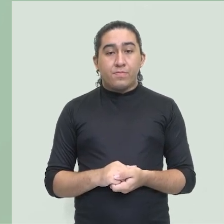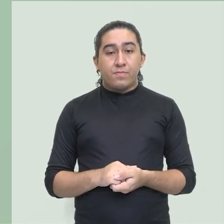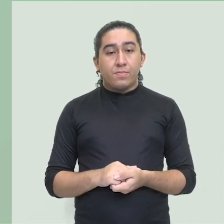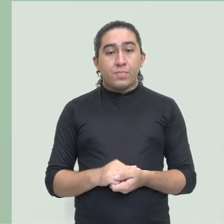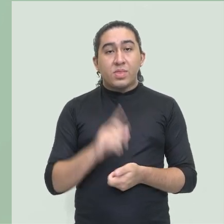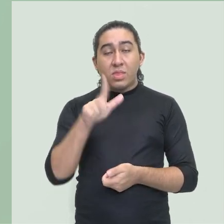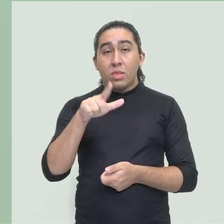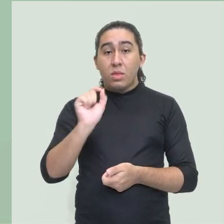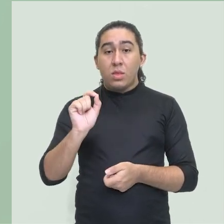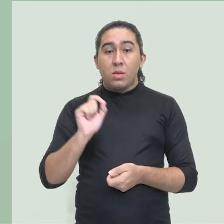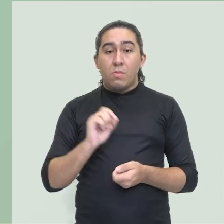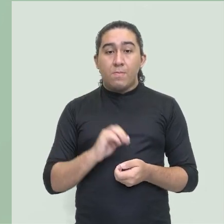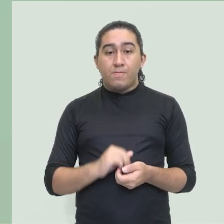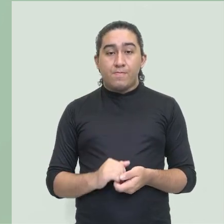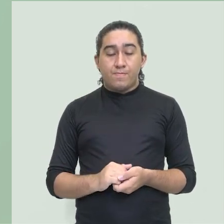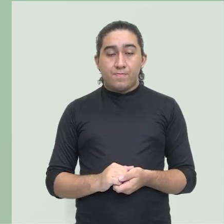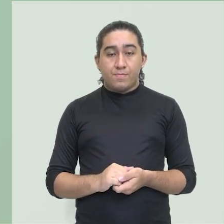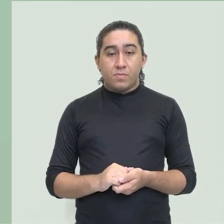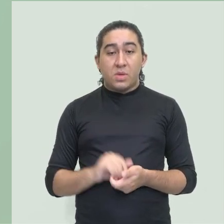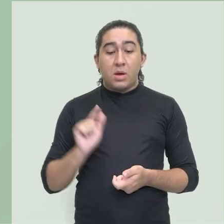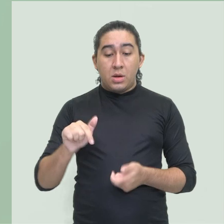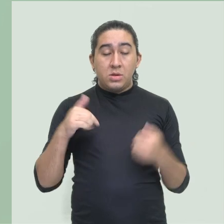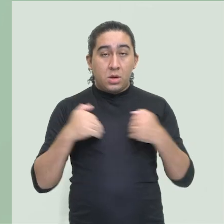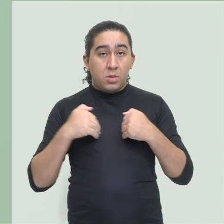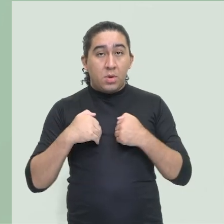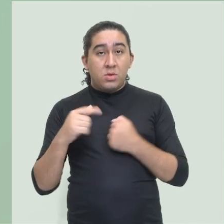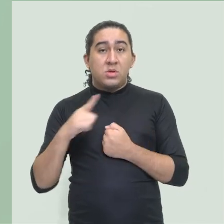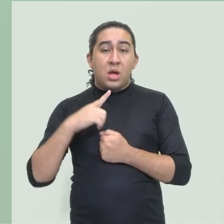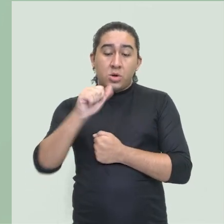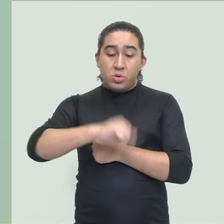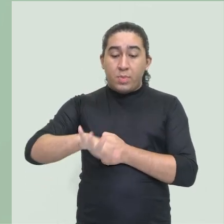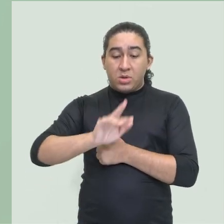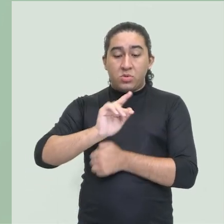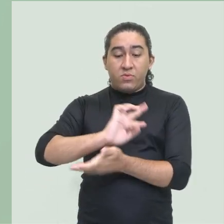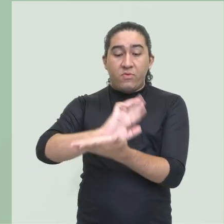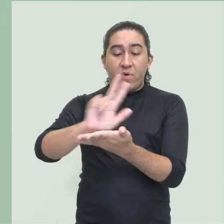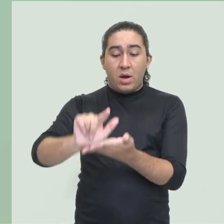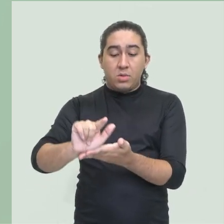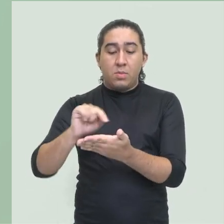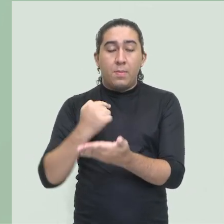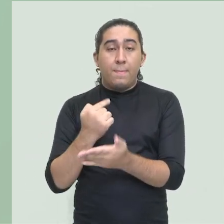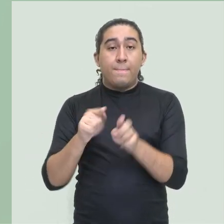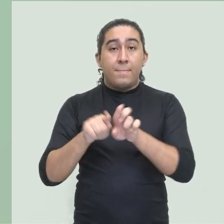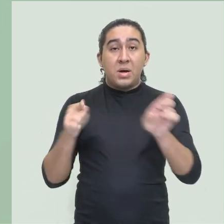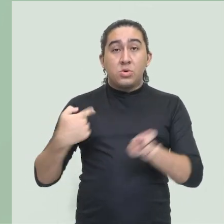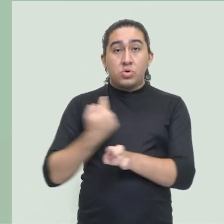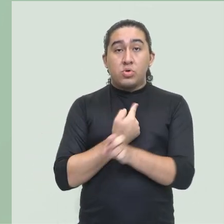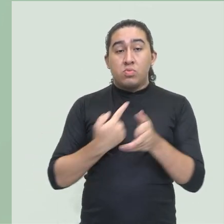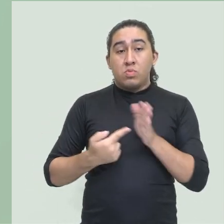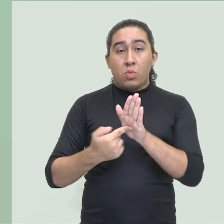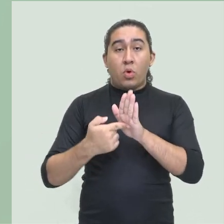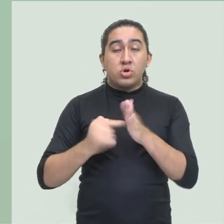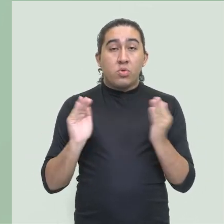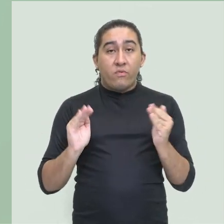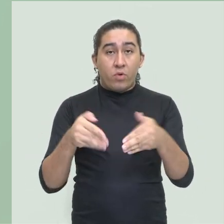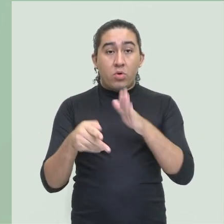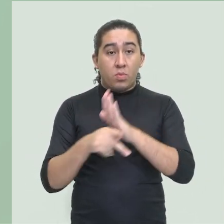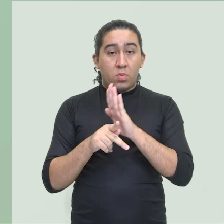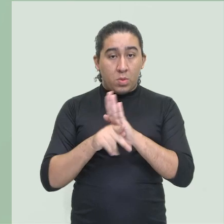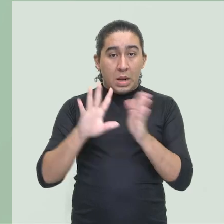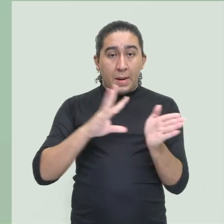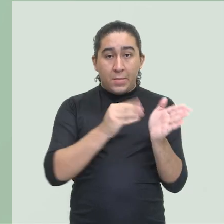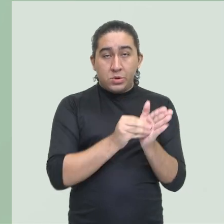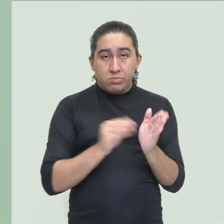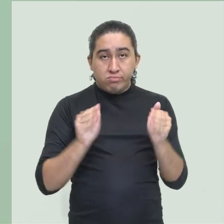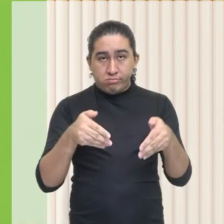ele vai ser uma espécie que vai abranger outros biomas, mas a gente trouxe ele aqui como destaque para o bioma Amazônia